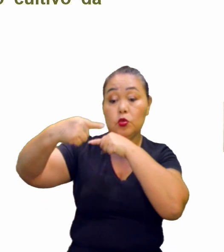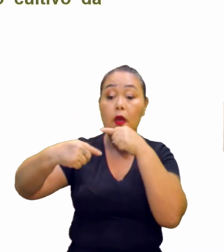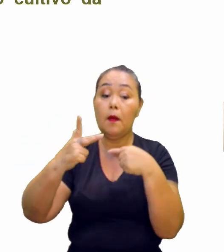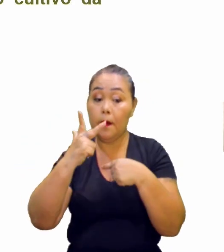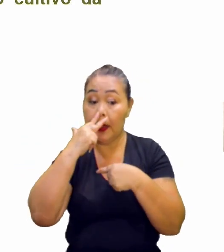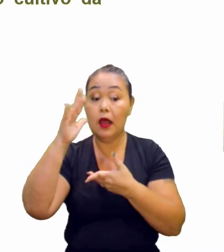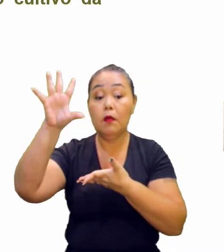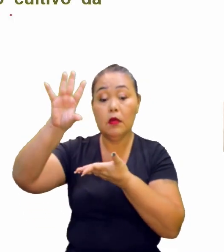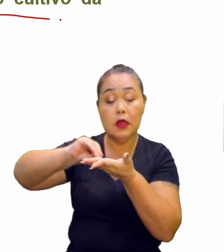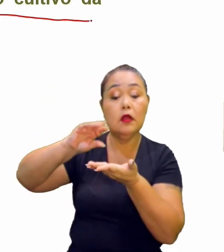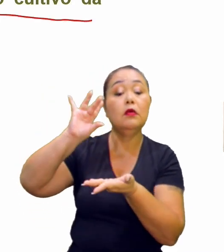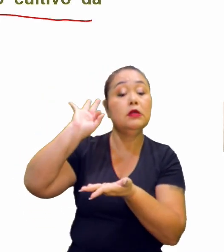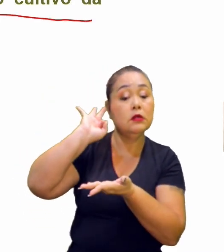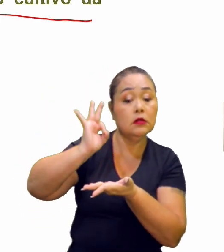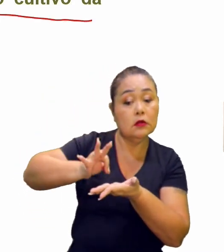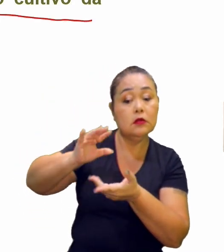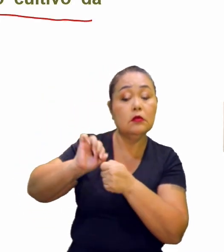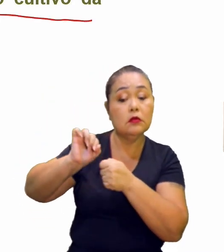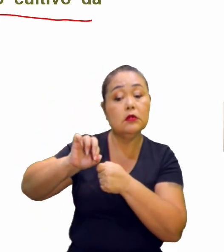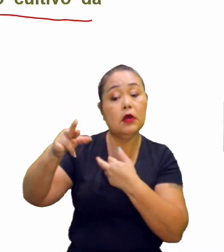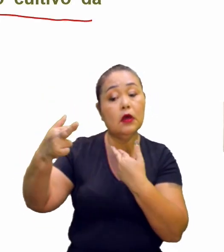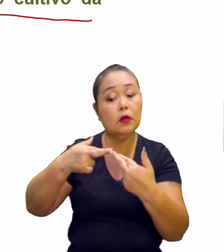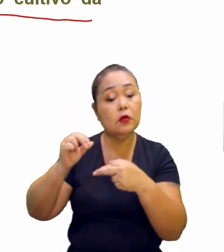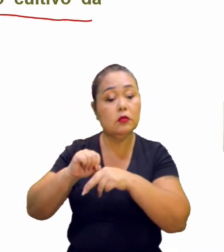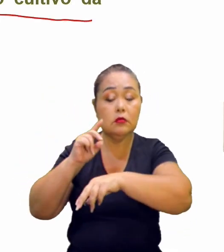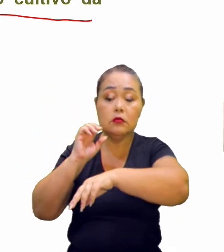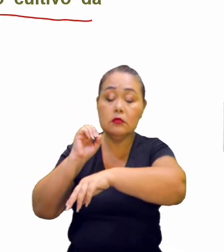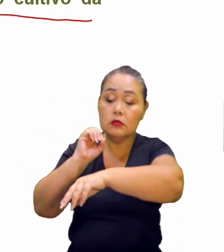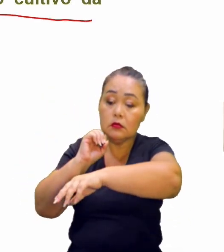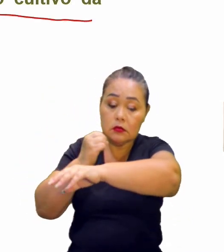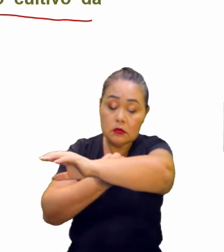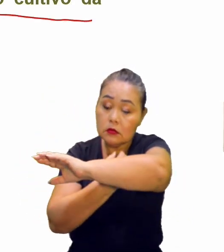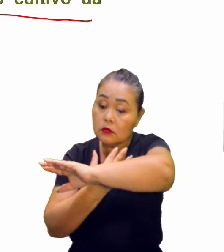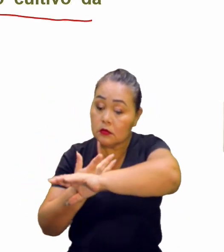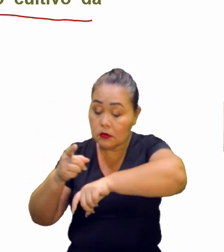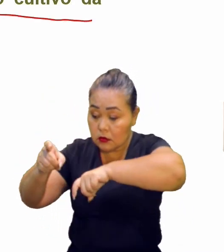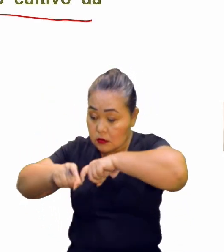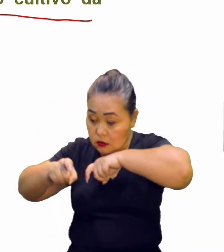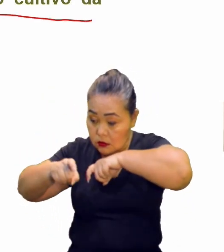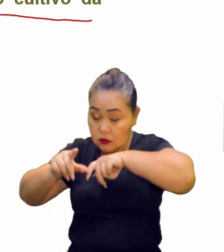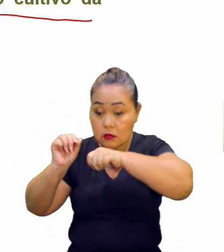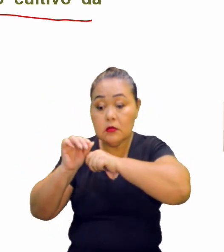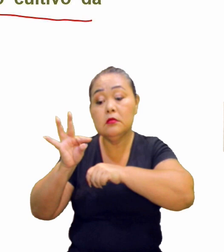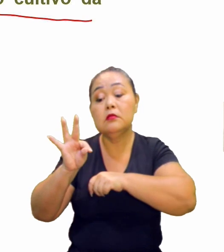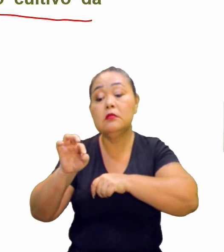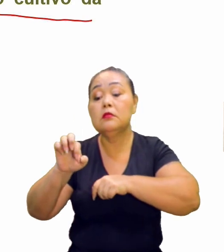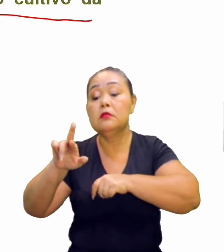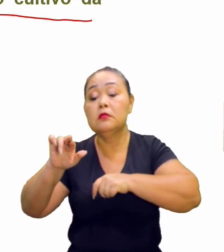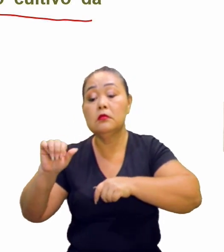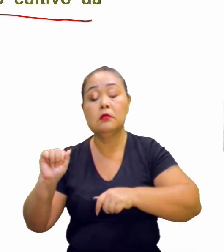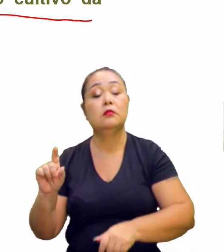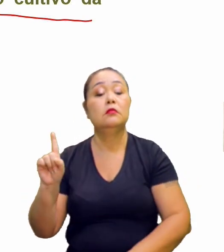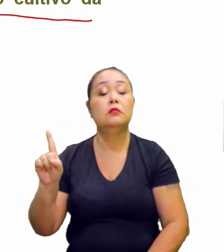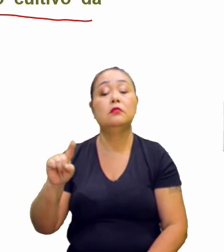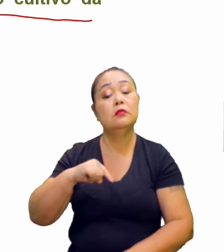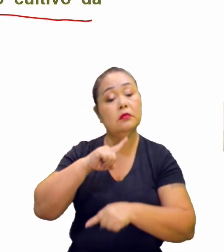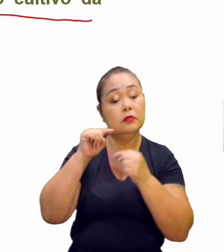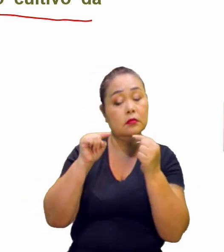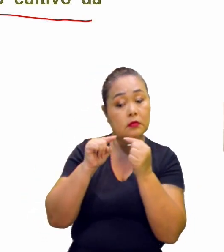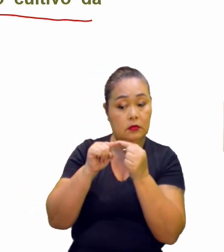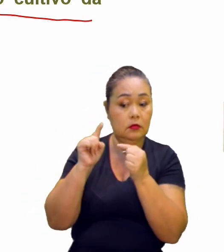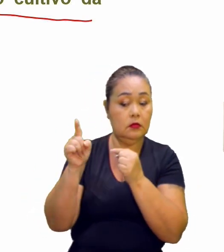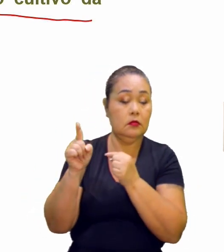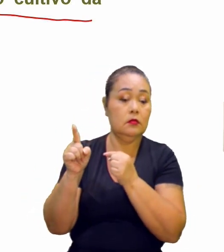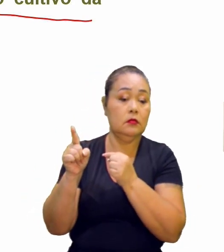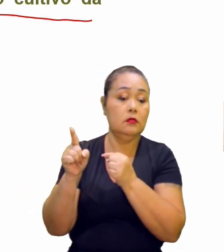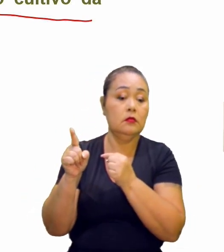modelo mais apropriado na tomada de decisões com relação ao cultivo de terra. Então, um dos objetivos aí,